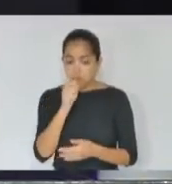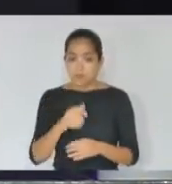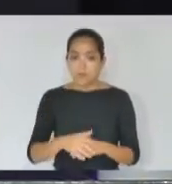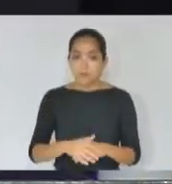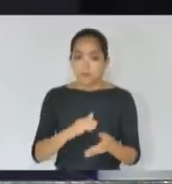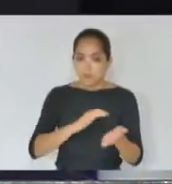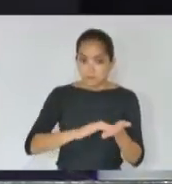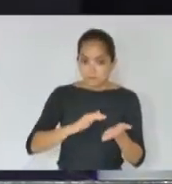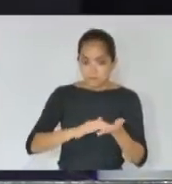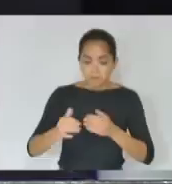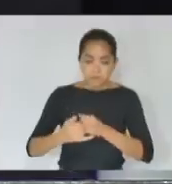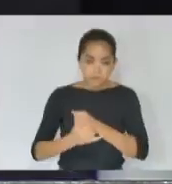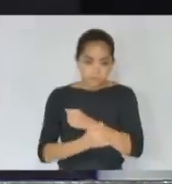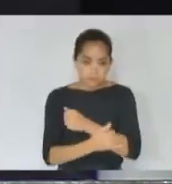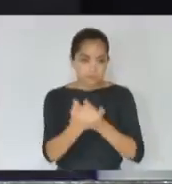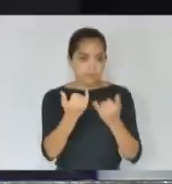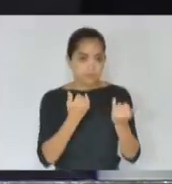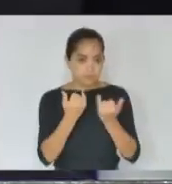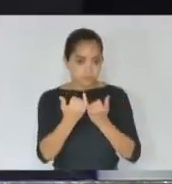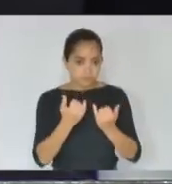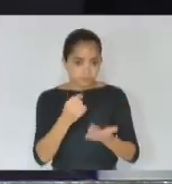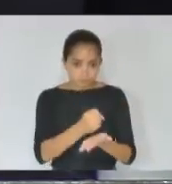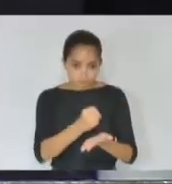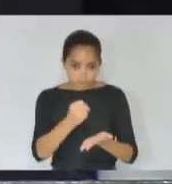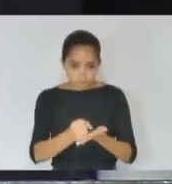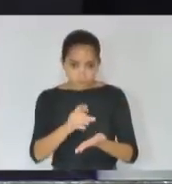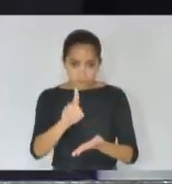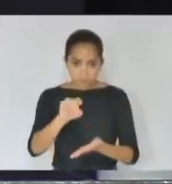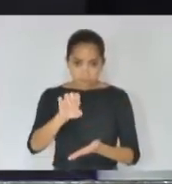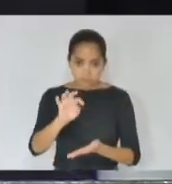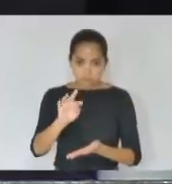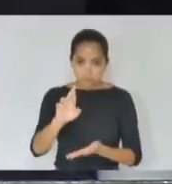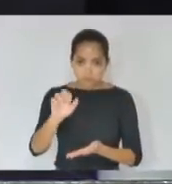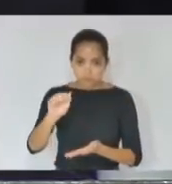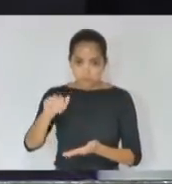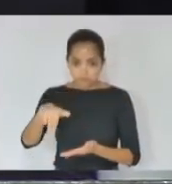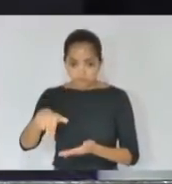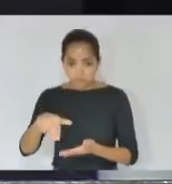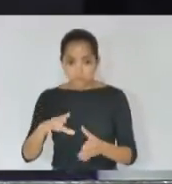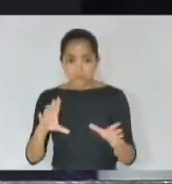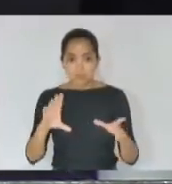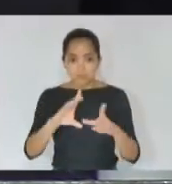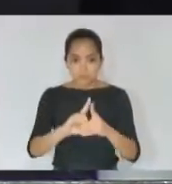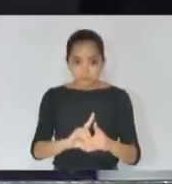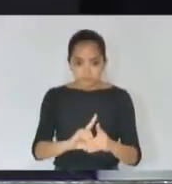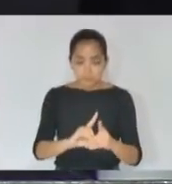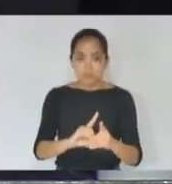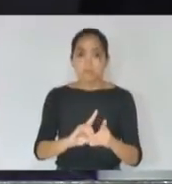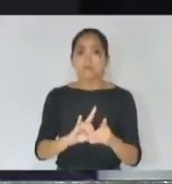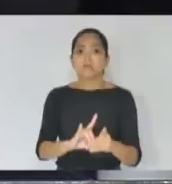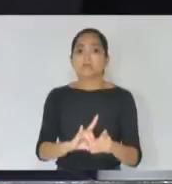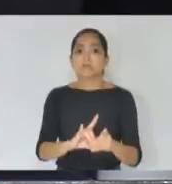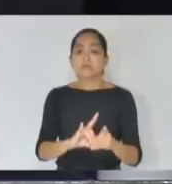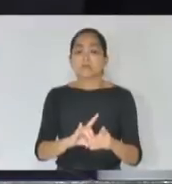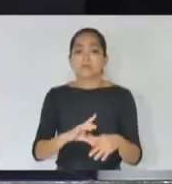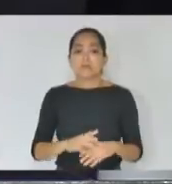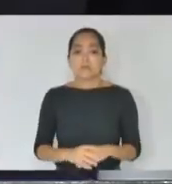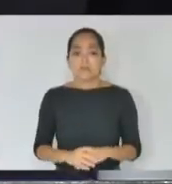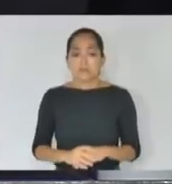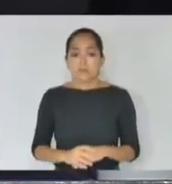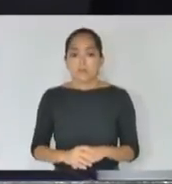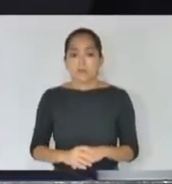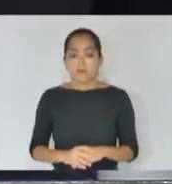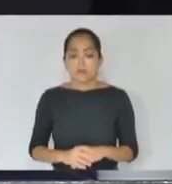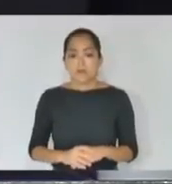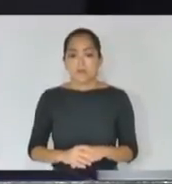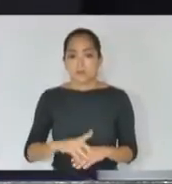secretário da Casa Civil informações acerca do contrato DETRAN SC, que resultou em economia aos cofres públicos de